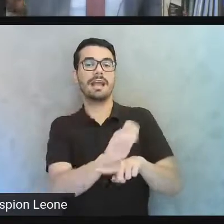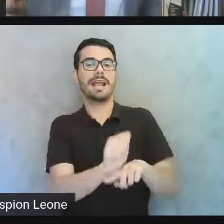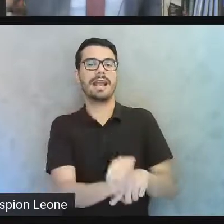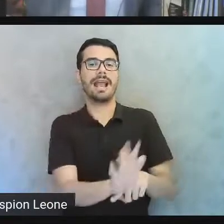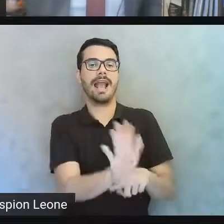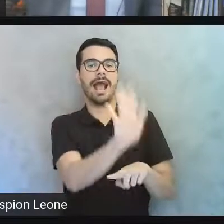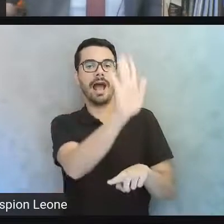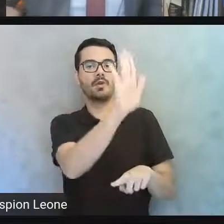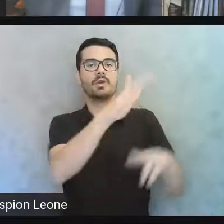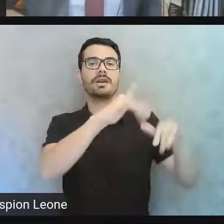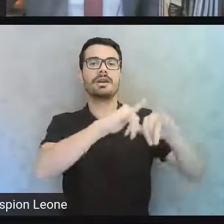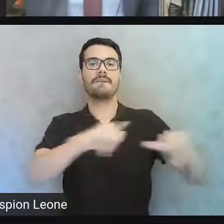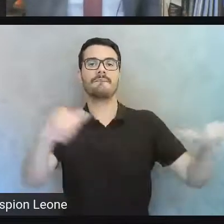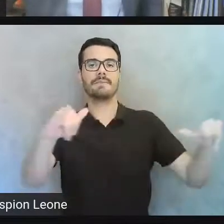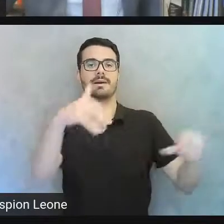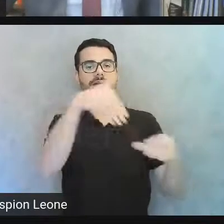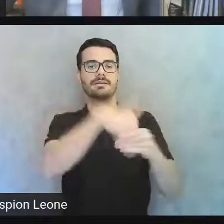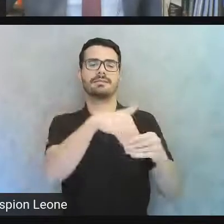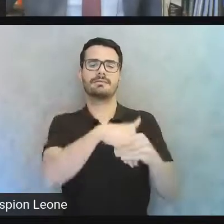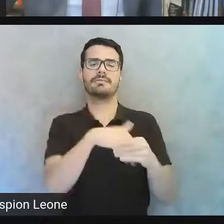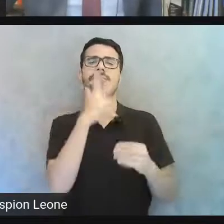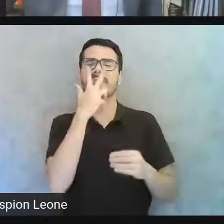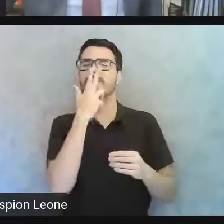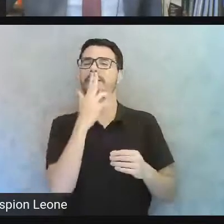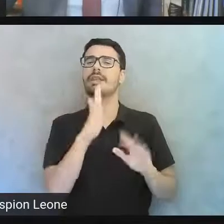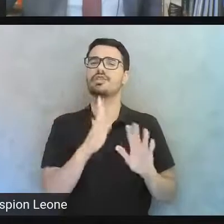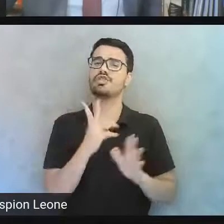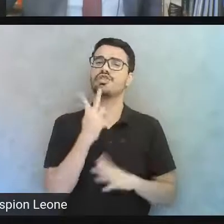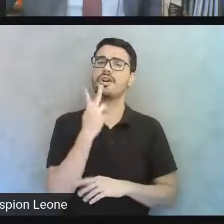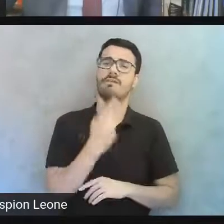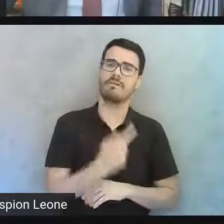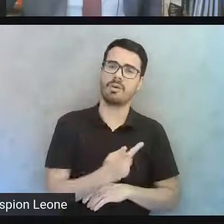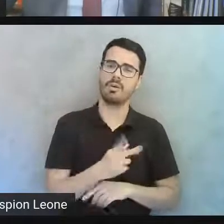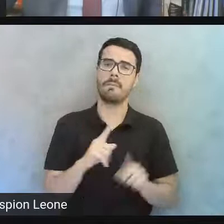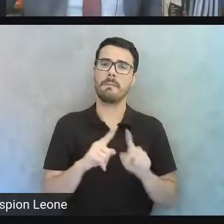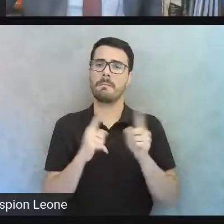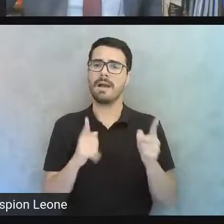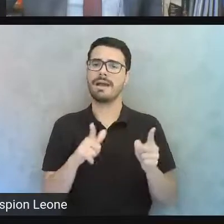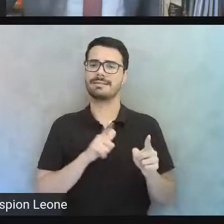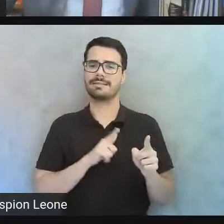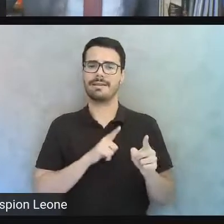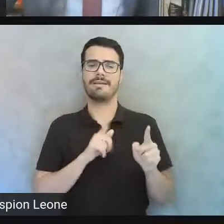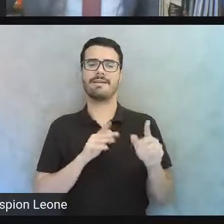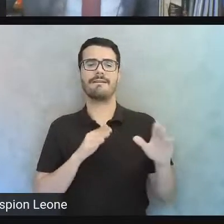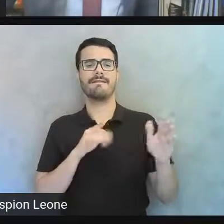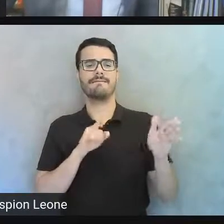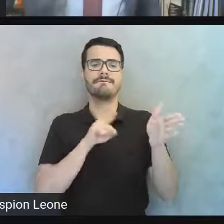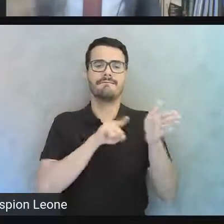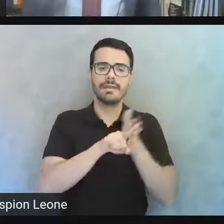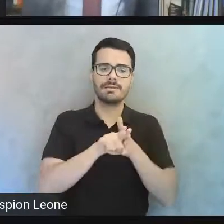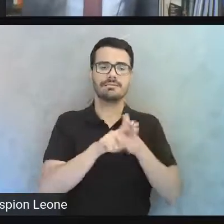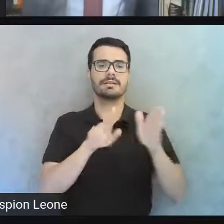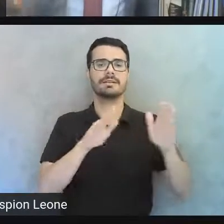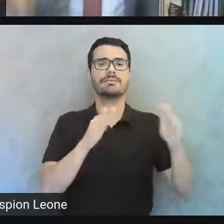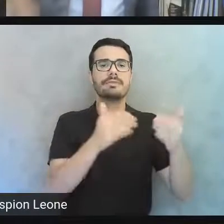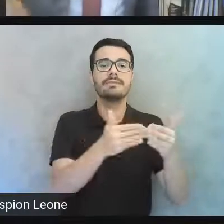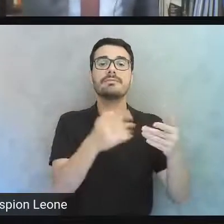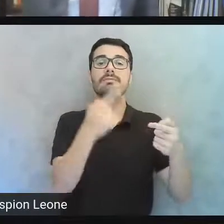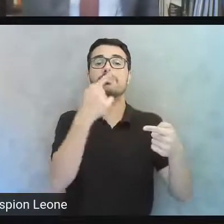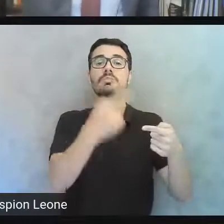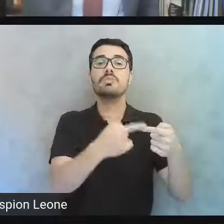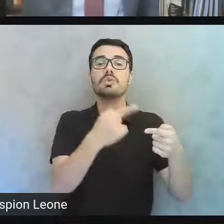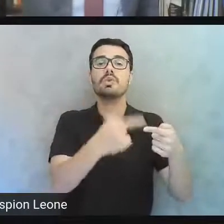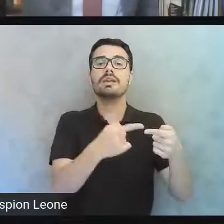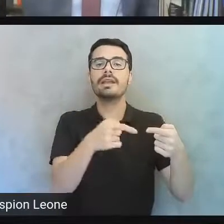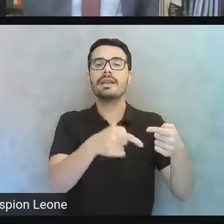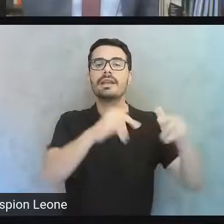certo modo, isso já foi examinado, mas houve uma pergunta específica nesse sentido, né? Por que